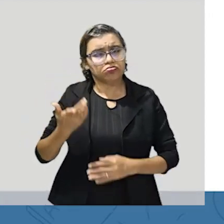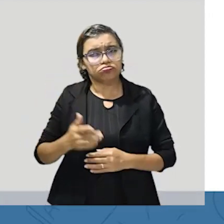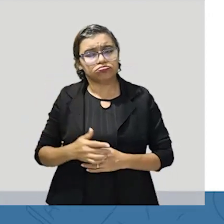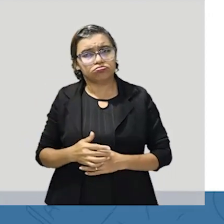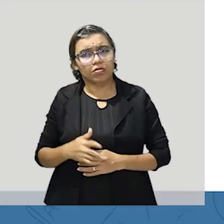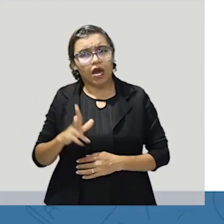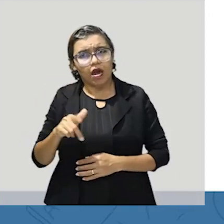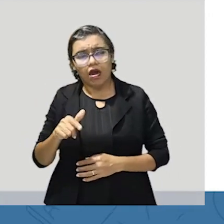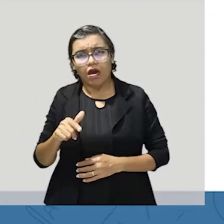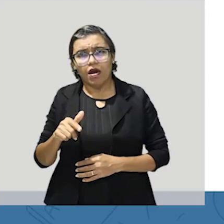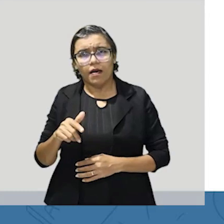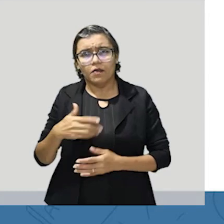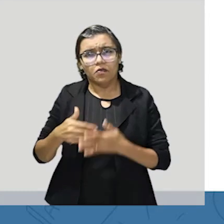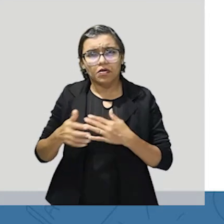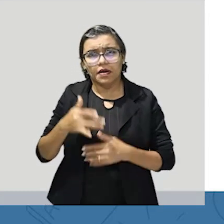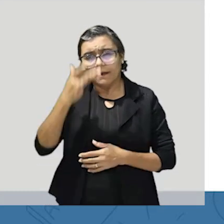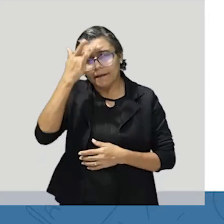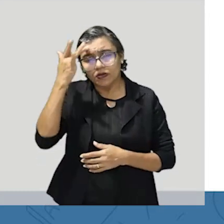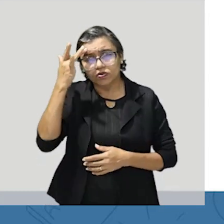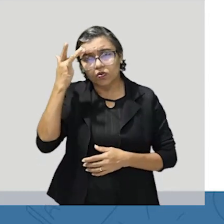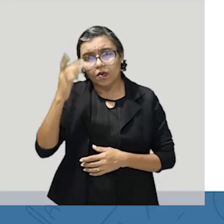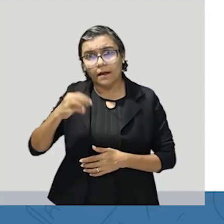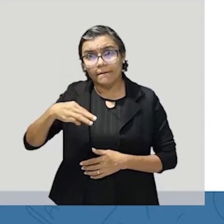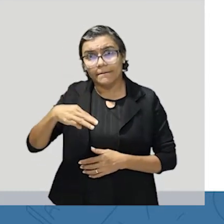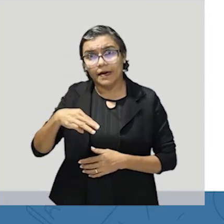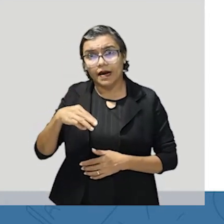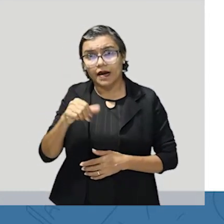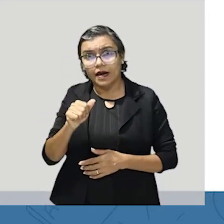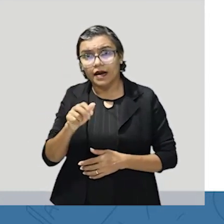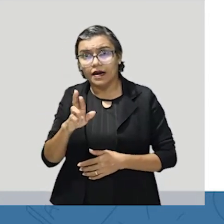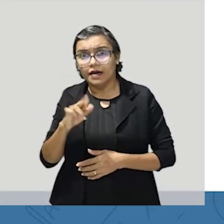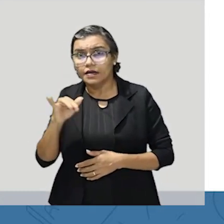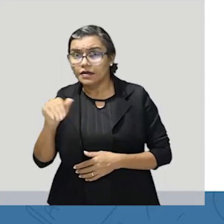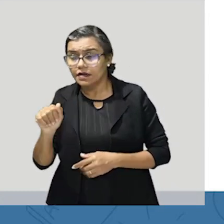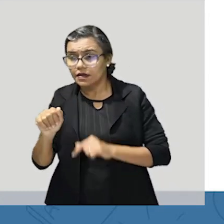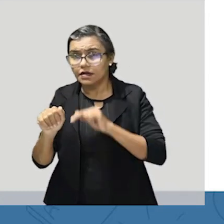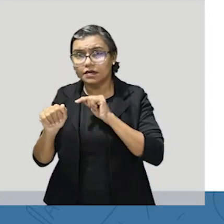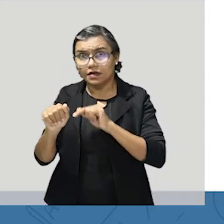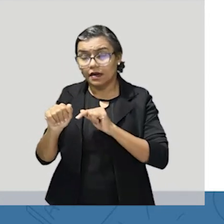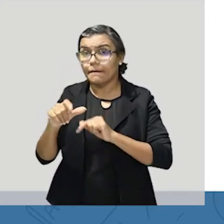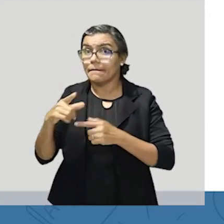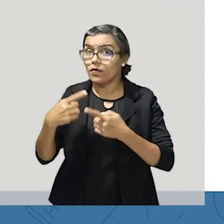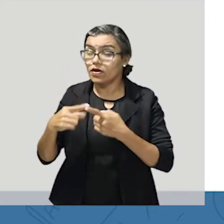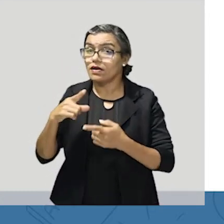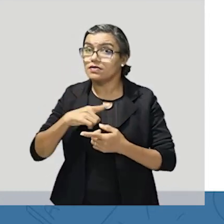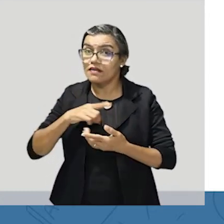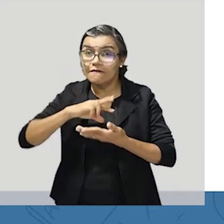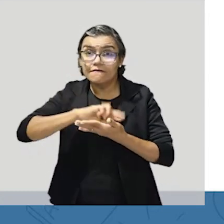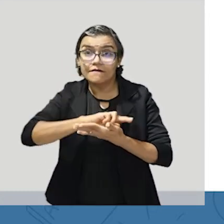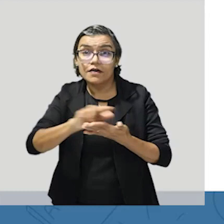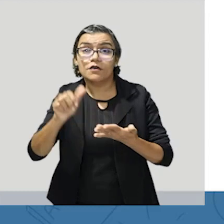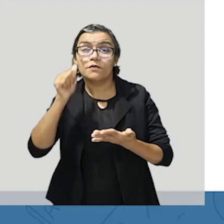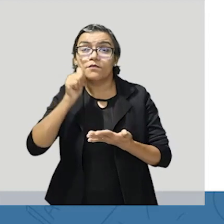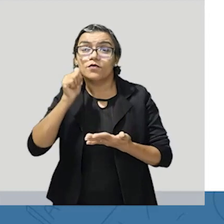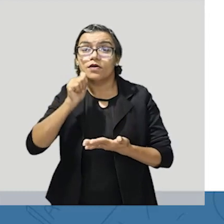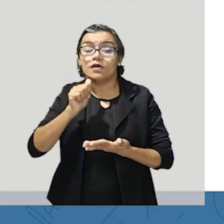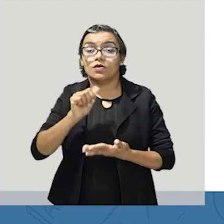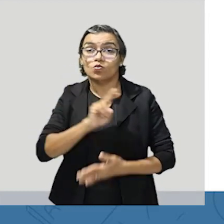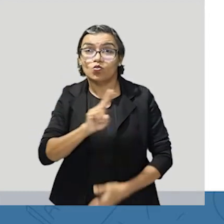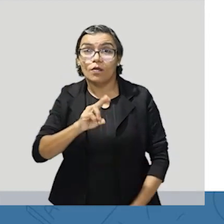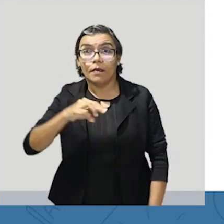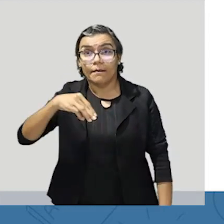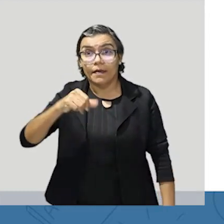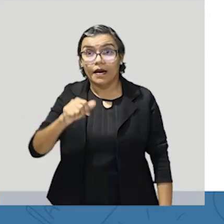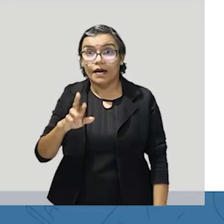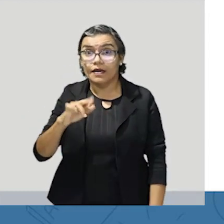uma pessoa qualquer não é diminuir o nome Maria mas por ter muitas pessoas chamadas Maria acaba sendo o nome